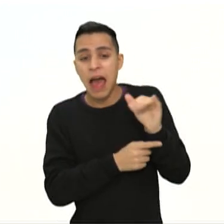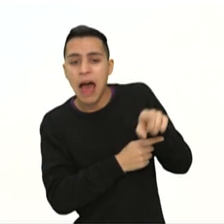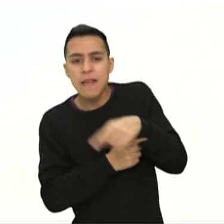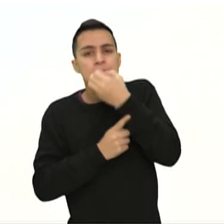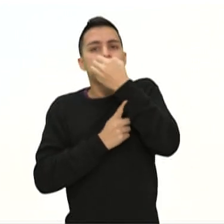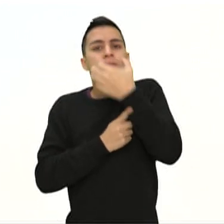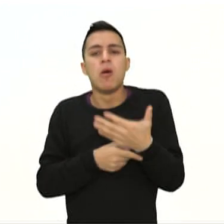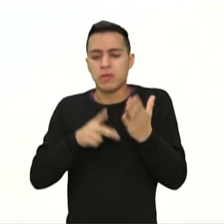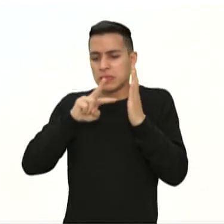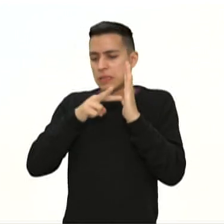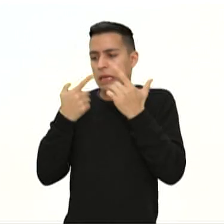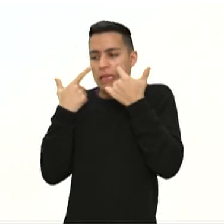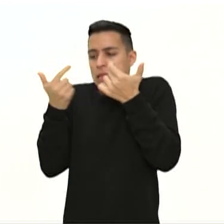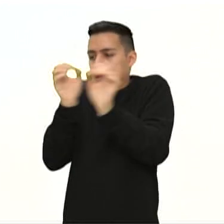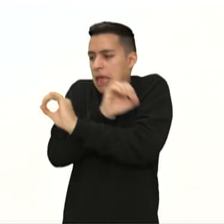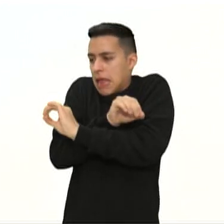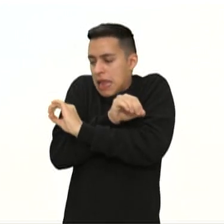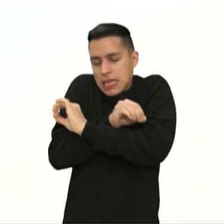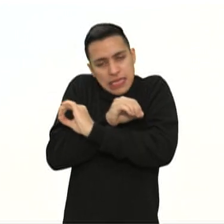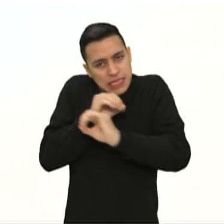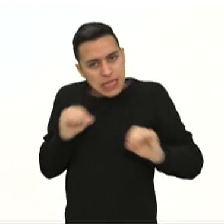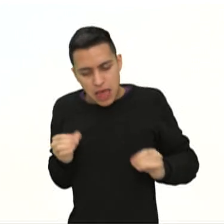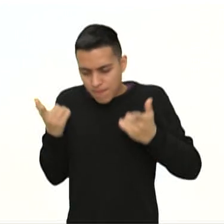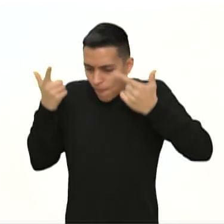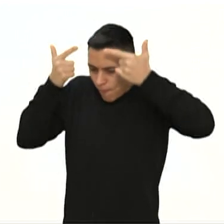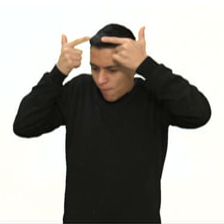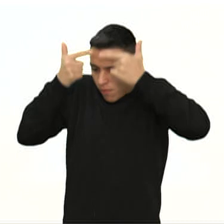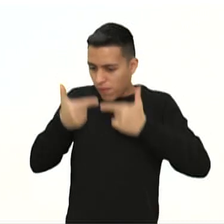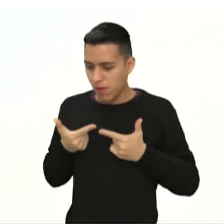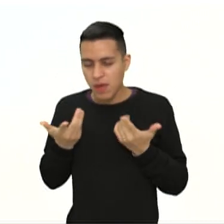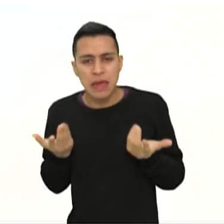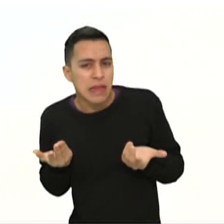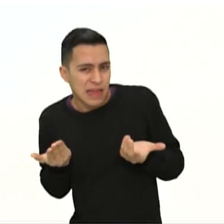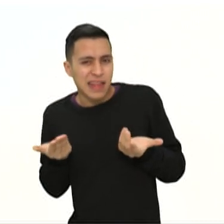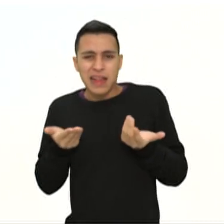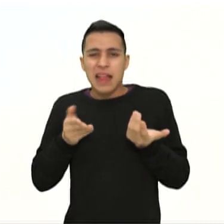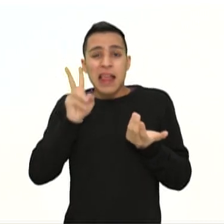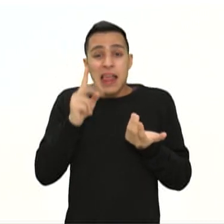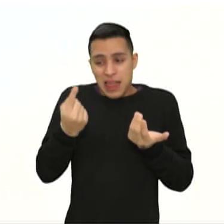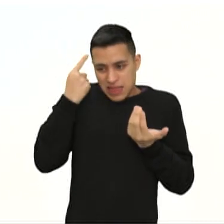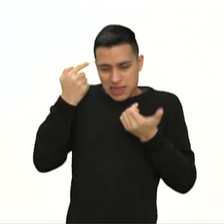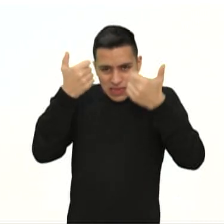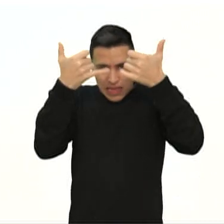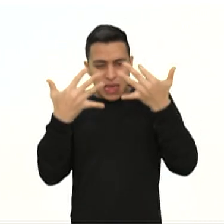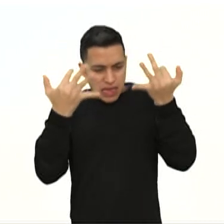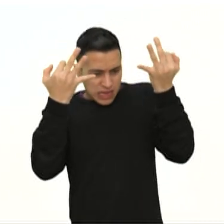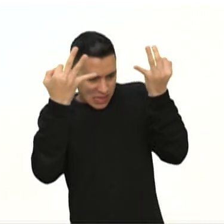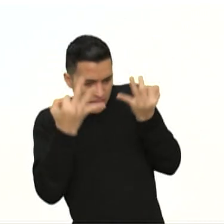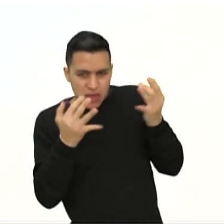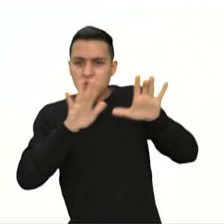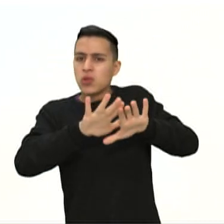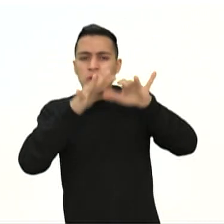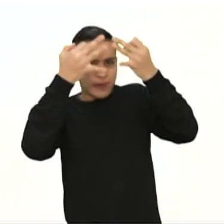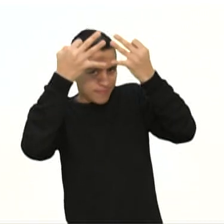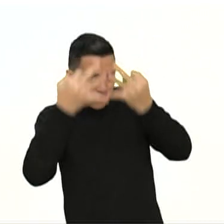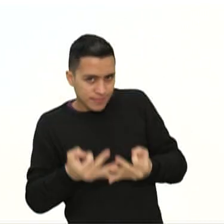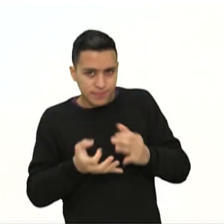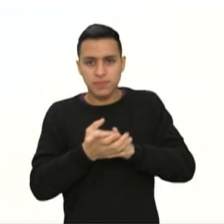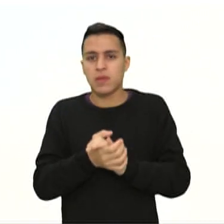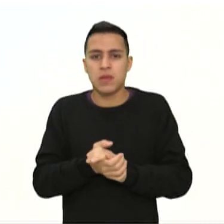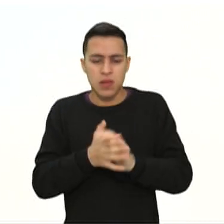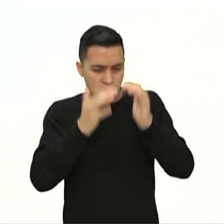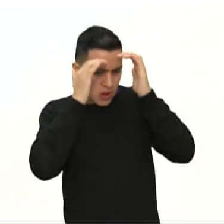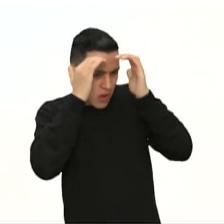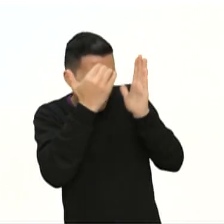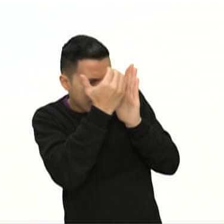que é desinteressada, que não possui o interesse. Né? Nós falamos na última aula do fazer o certo pelo certo, né? Cumprir